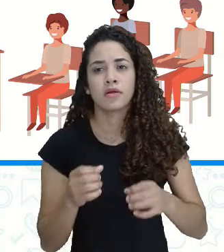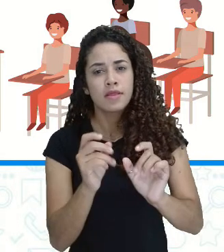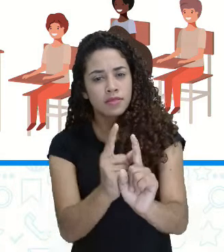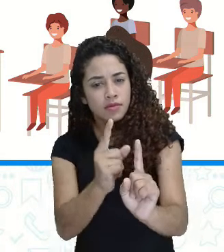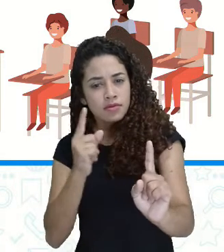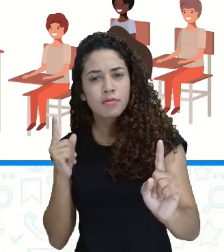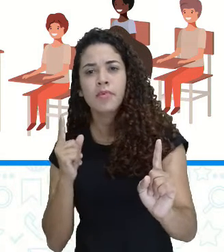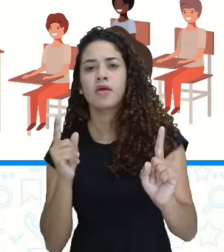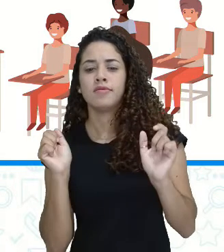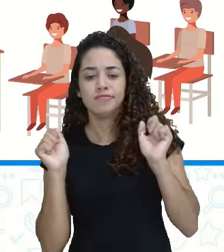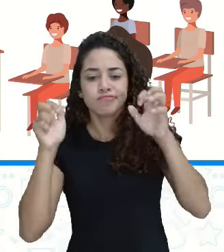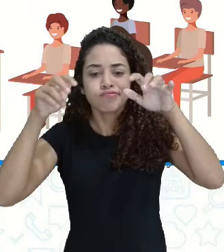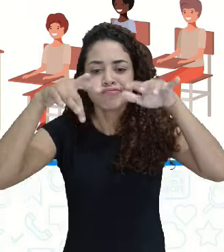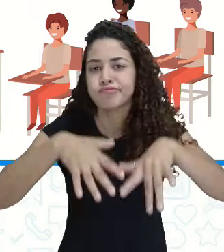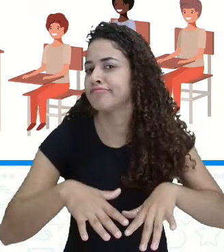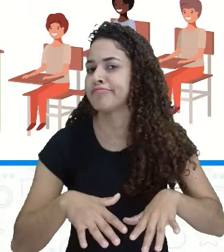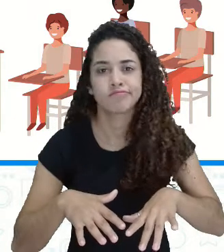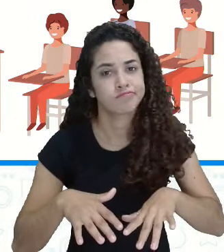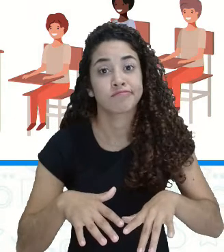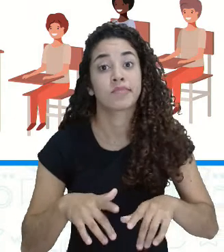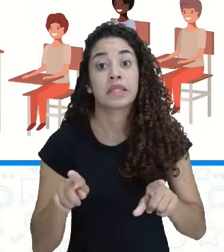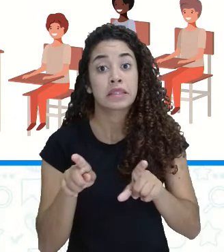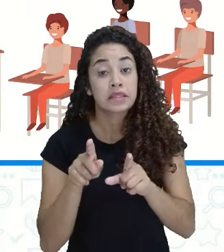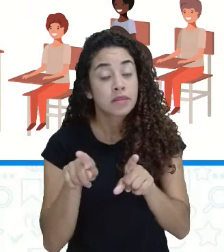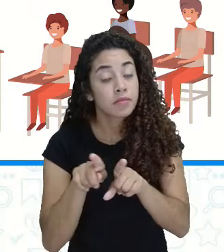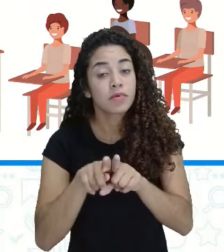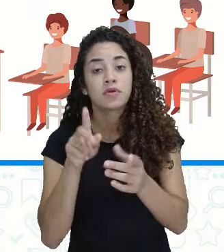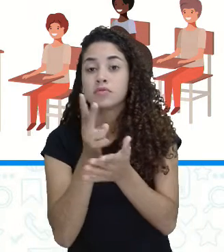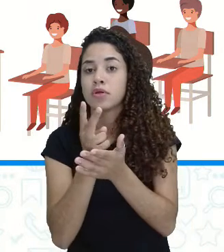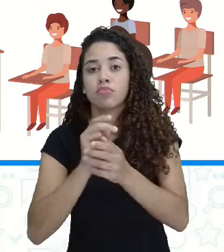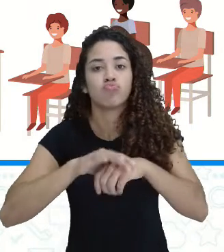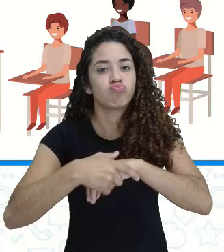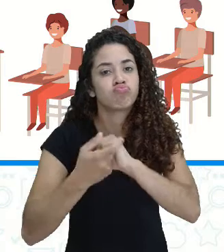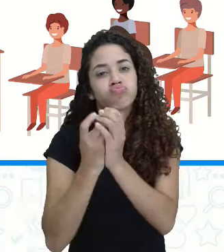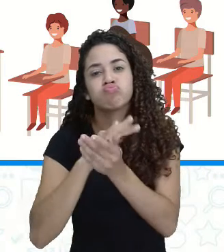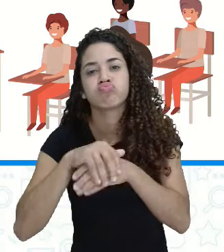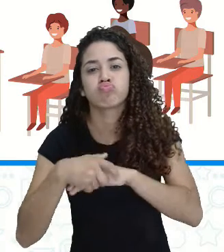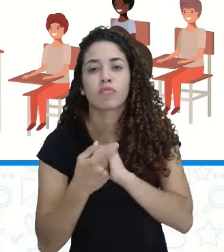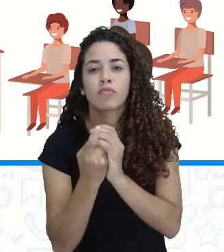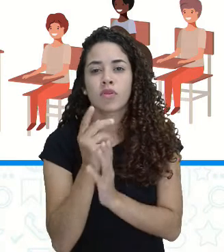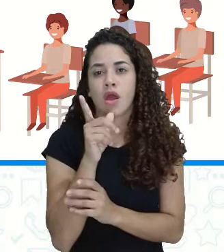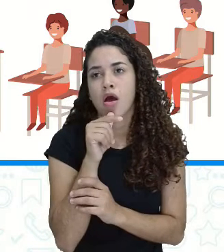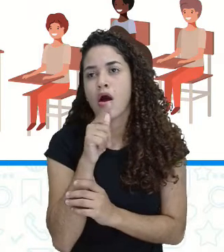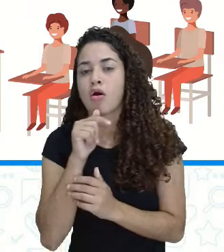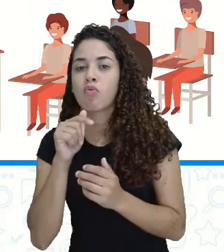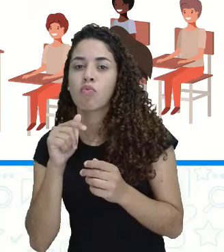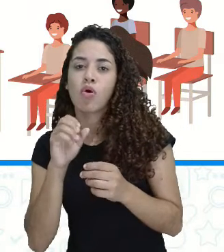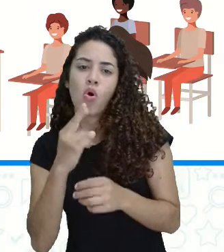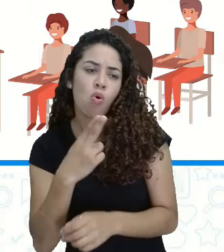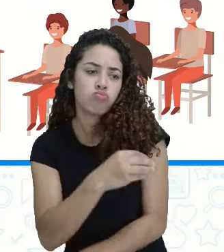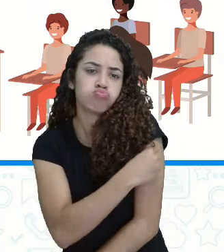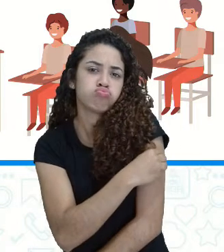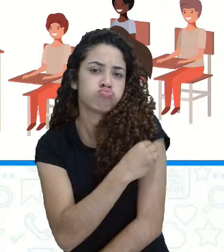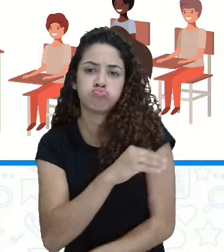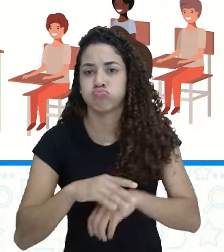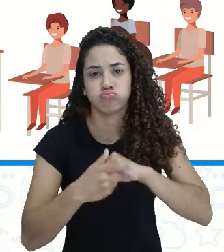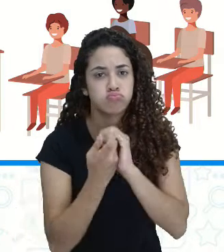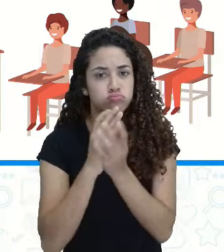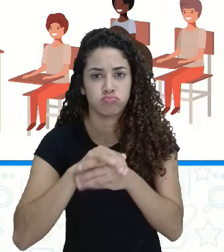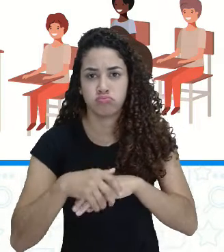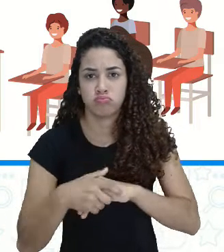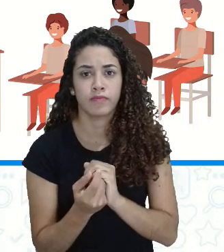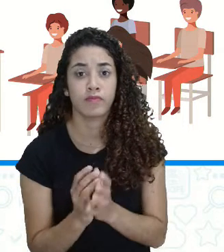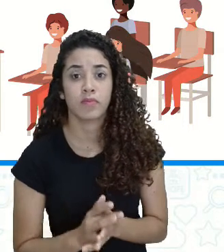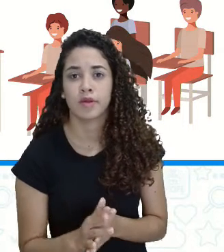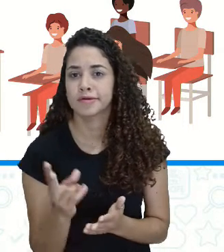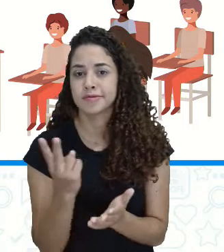atividades que gerem aglomeração, higienizar sempre as mãos, né, com água e sabão ou com álcool gel. Isso a